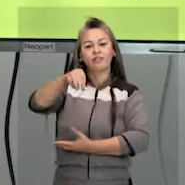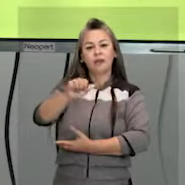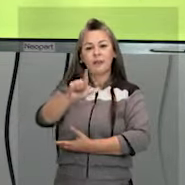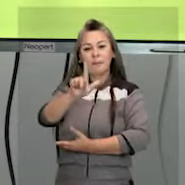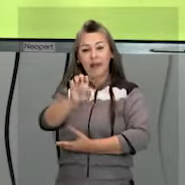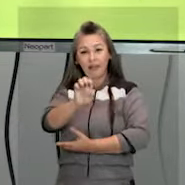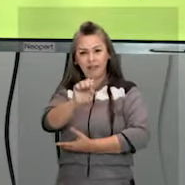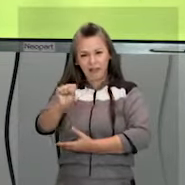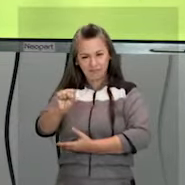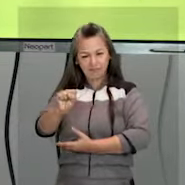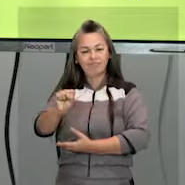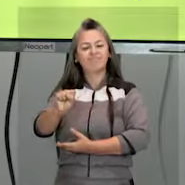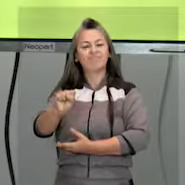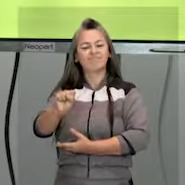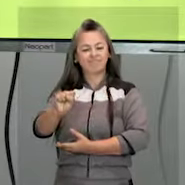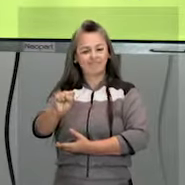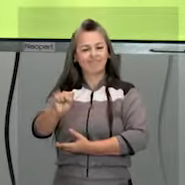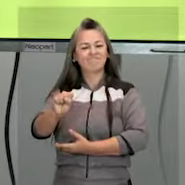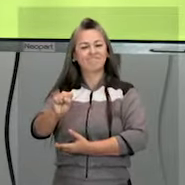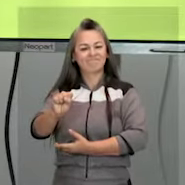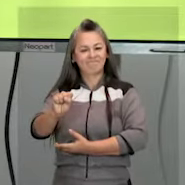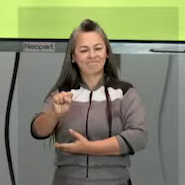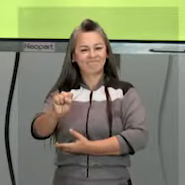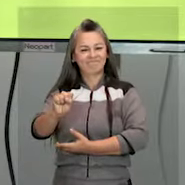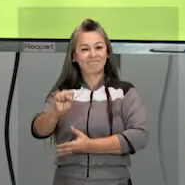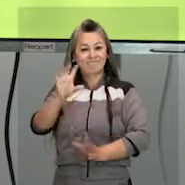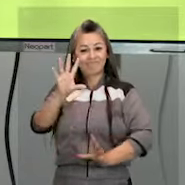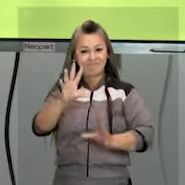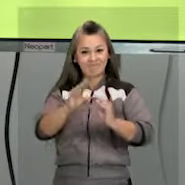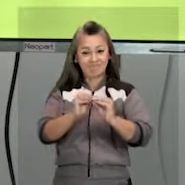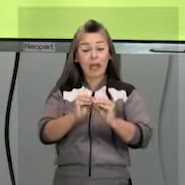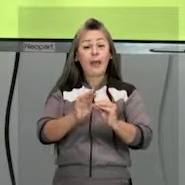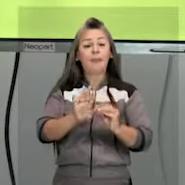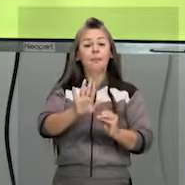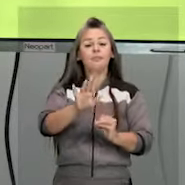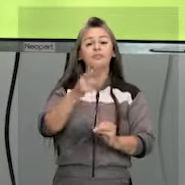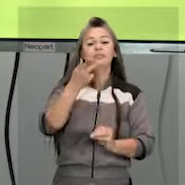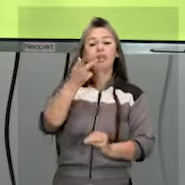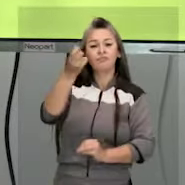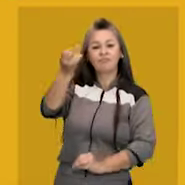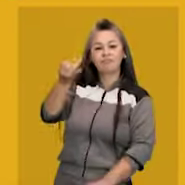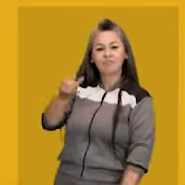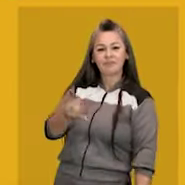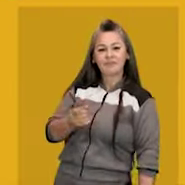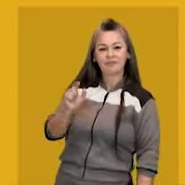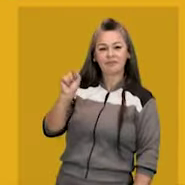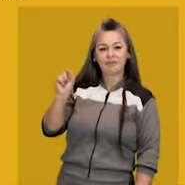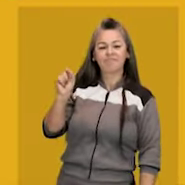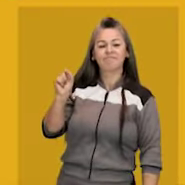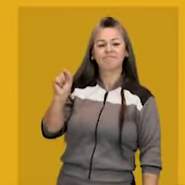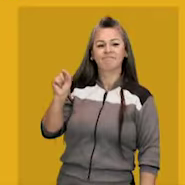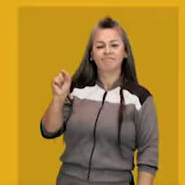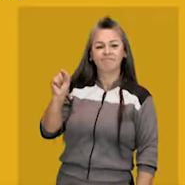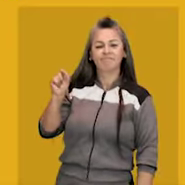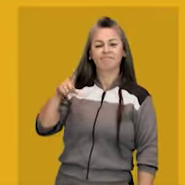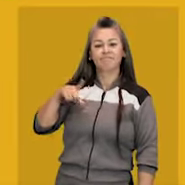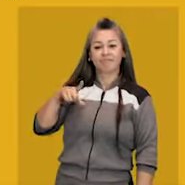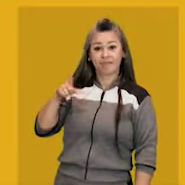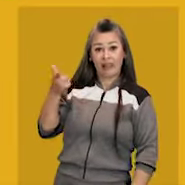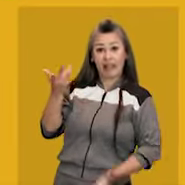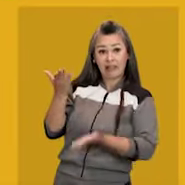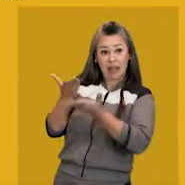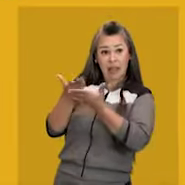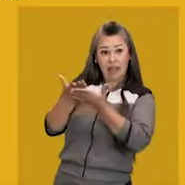falarmos sobre resistência à escravidão, nós vamos utilizar aí a habilidade de analisar